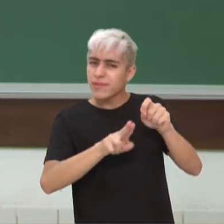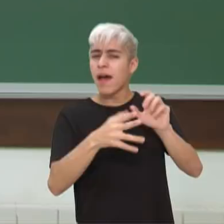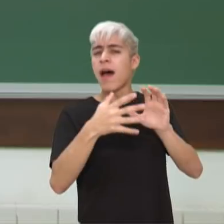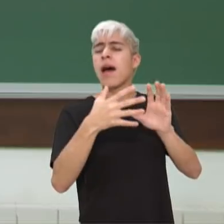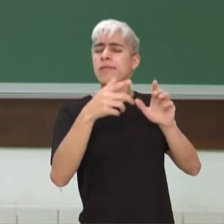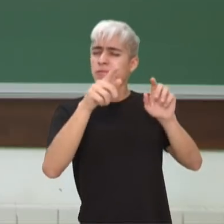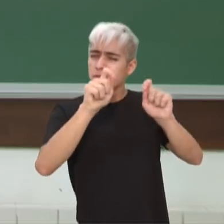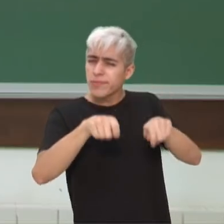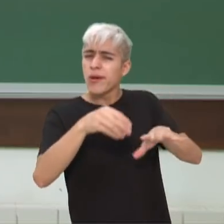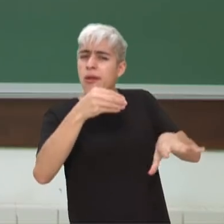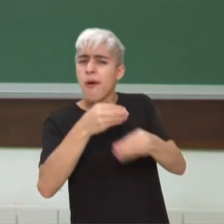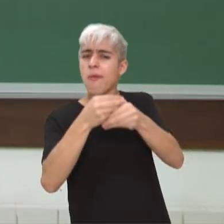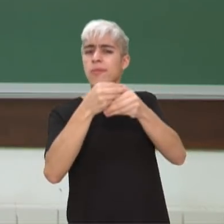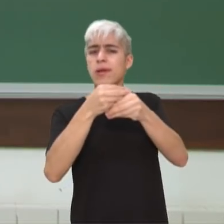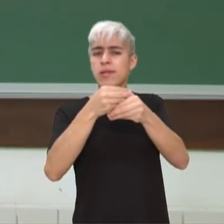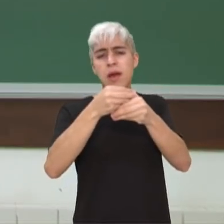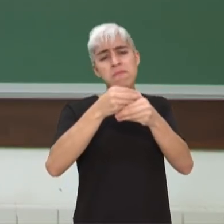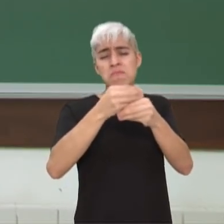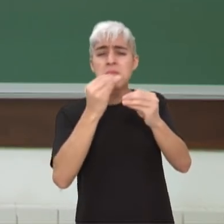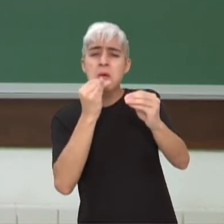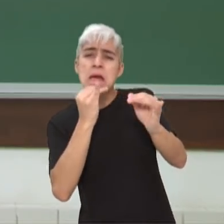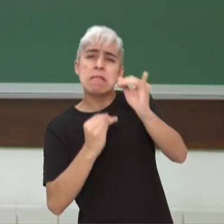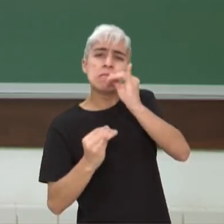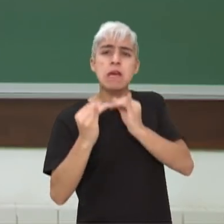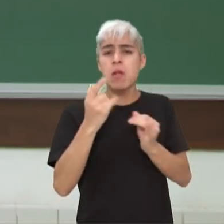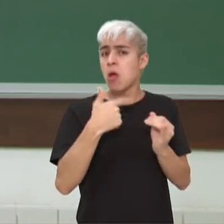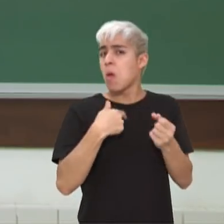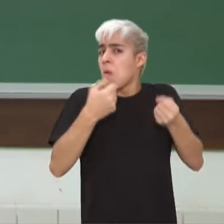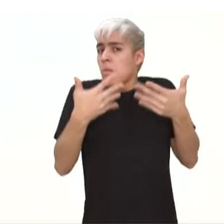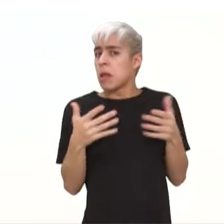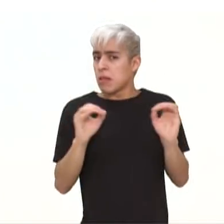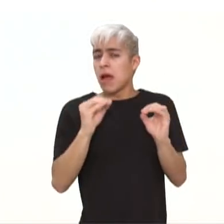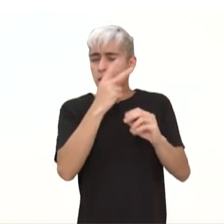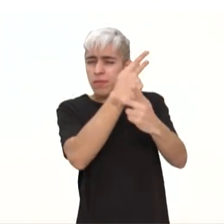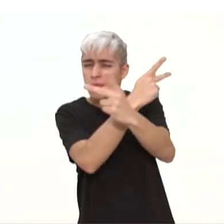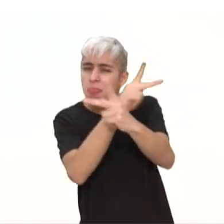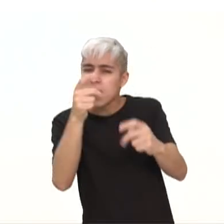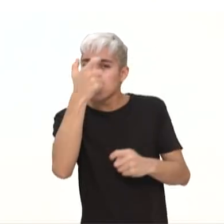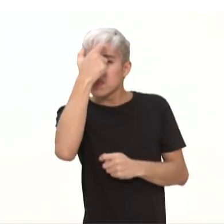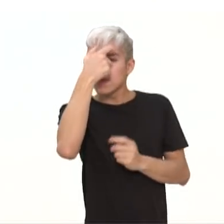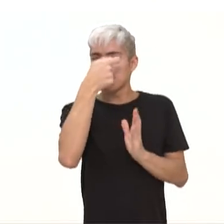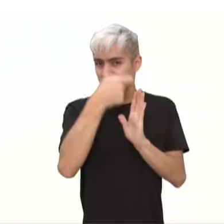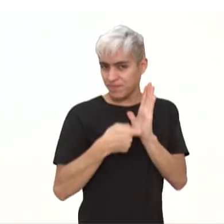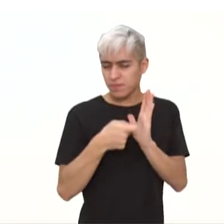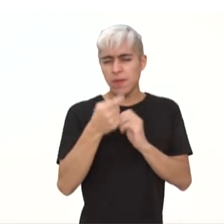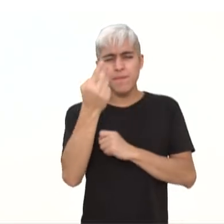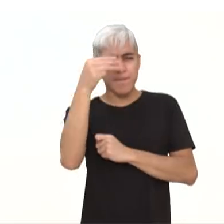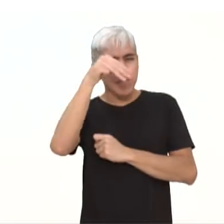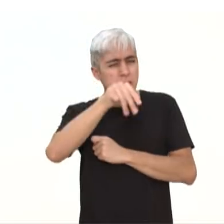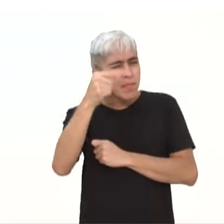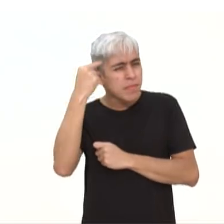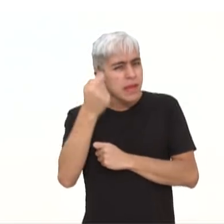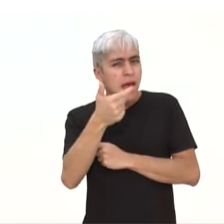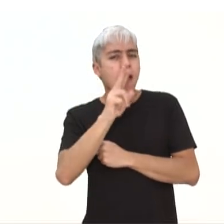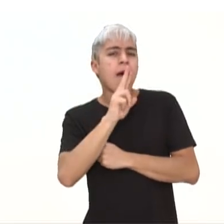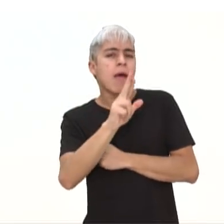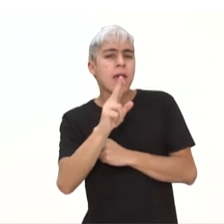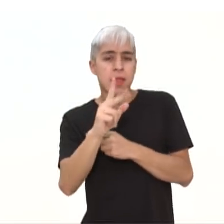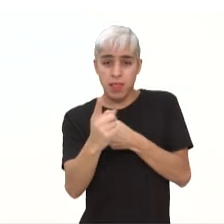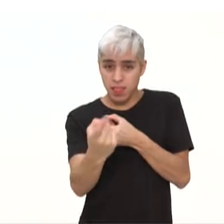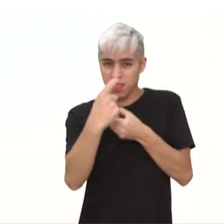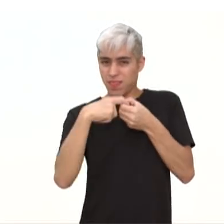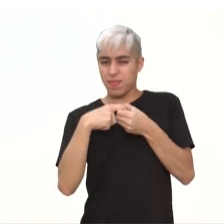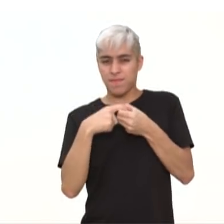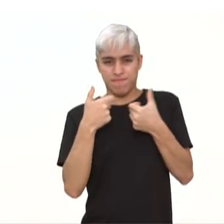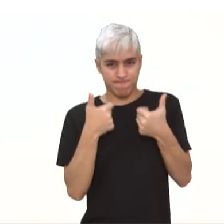vocês complementassem, se possível, com alguns exemplos que eu não disse aqui com as palavras de vocês. Vocês vão ter alguns minutinhos para pensar numa resposta e daqui a pouquinho a